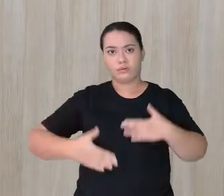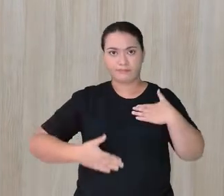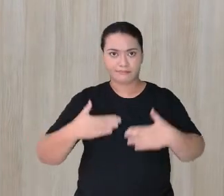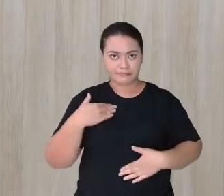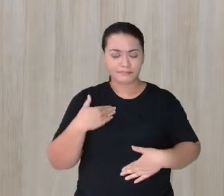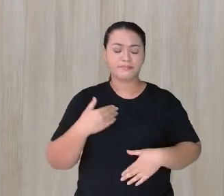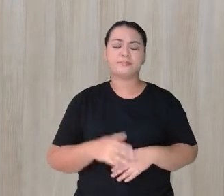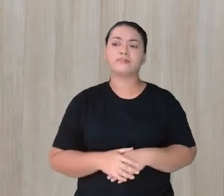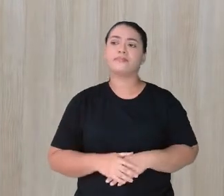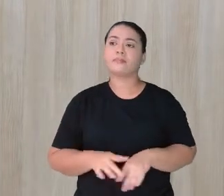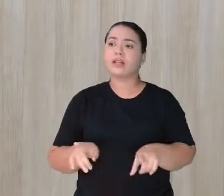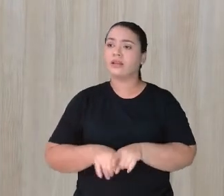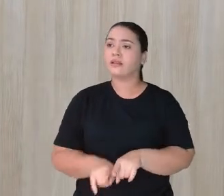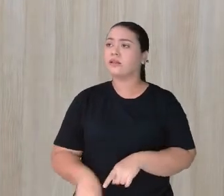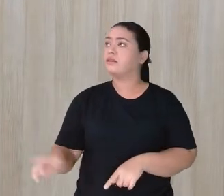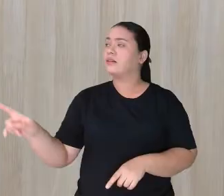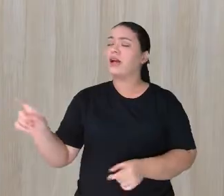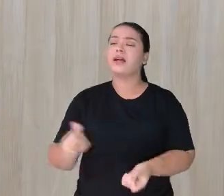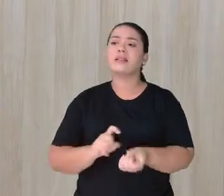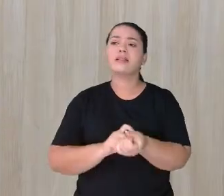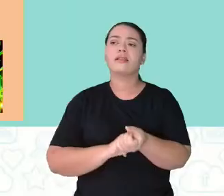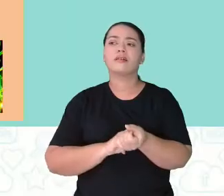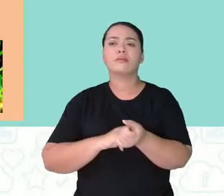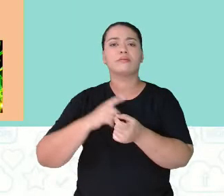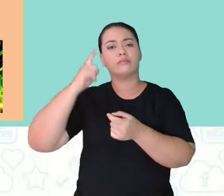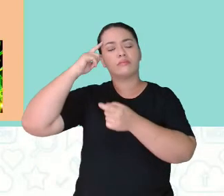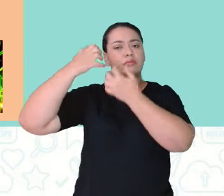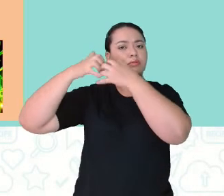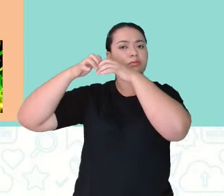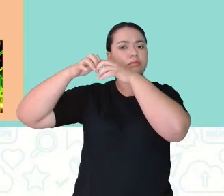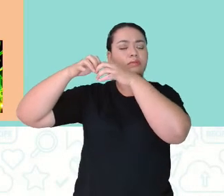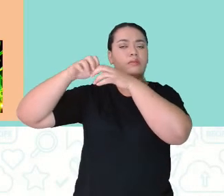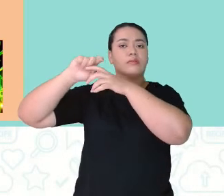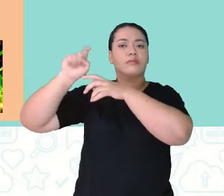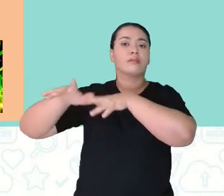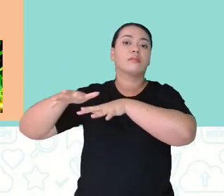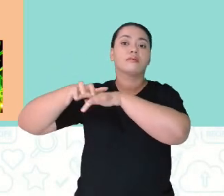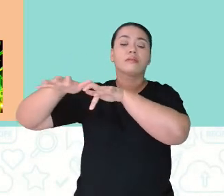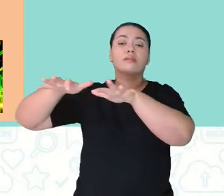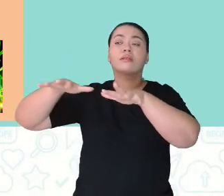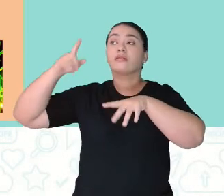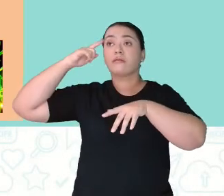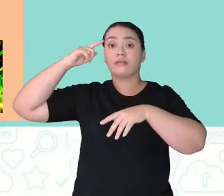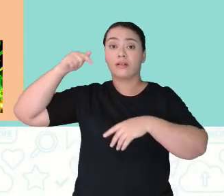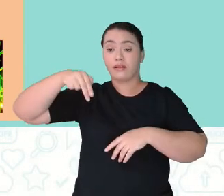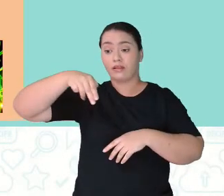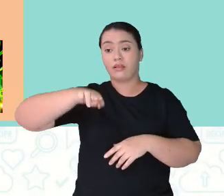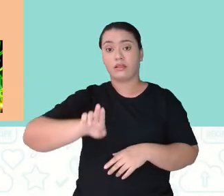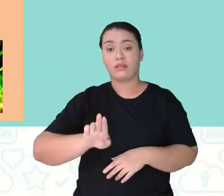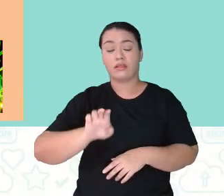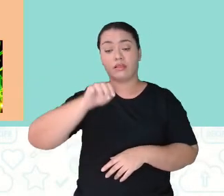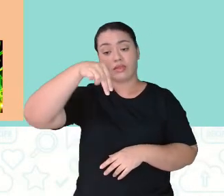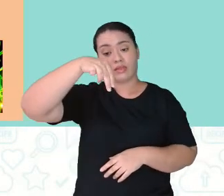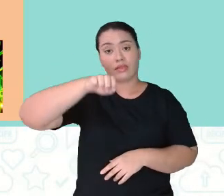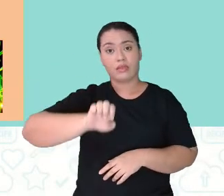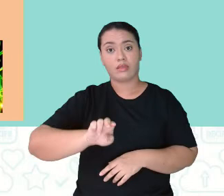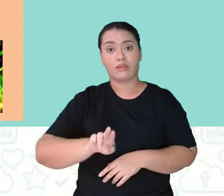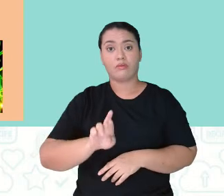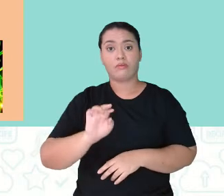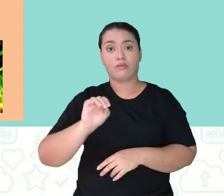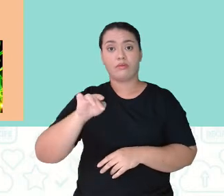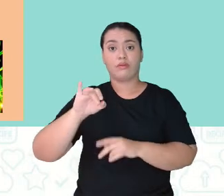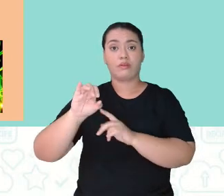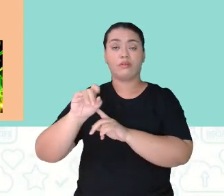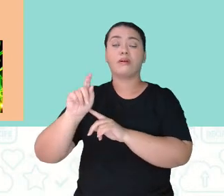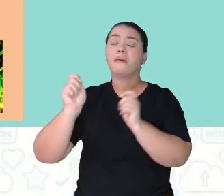corpo. E aí a célula nervosa, que são os neurônios, né, que estão no nosso cérebro aí, é capaz de receber